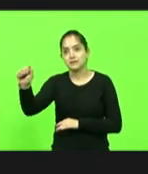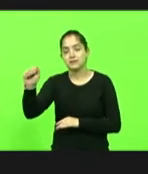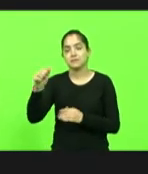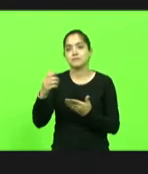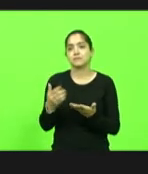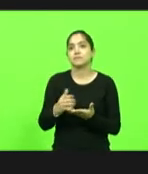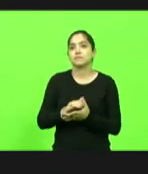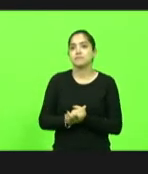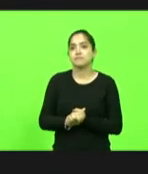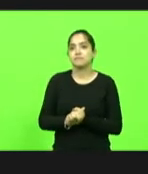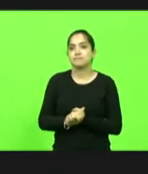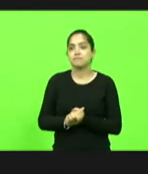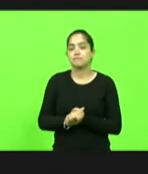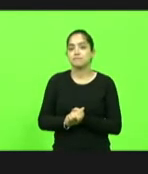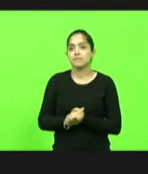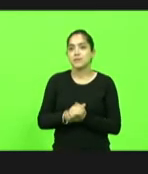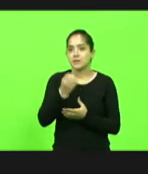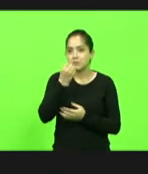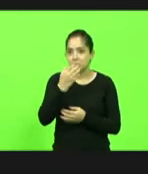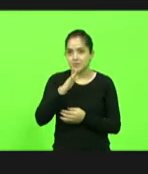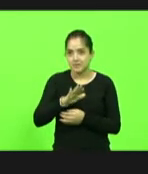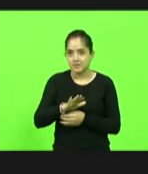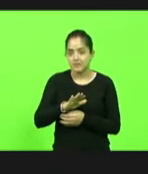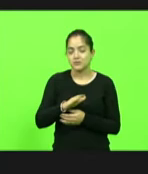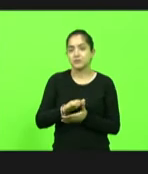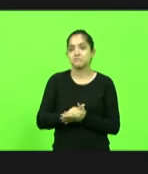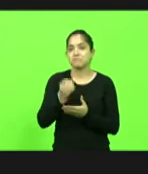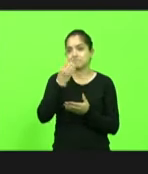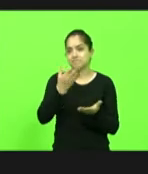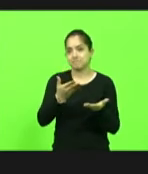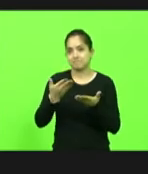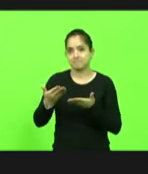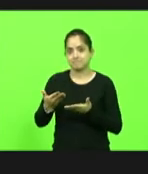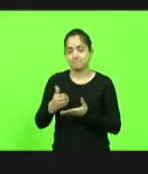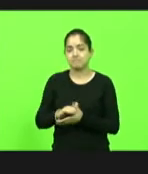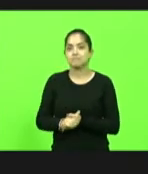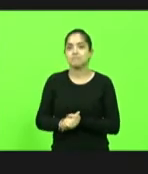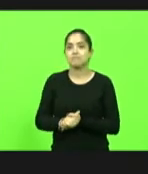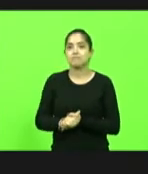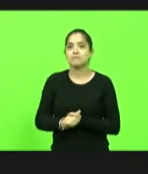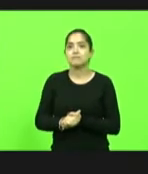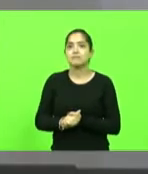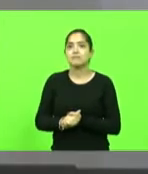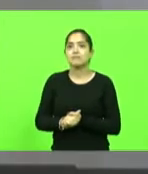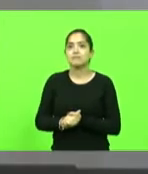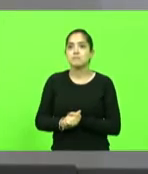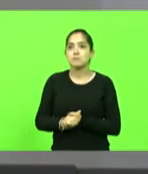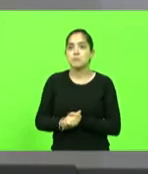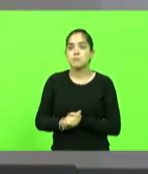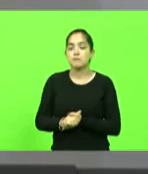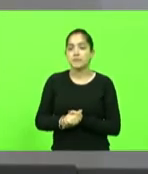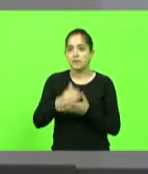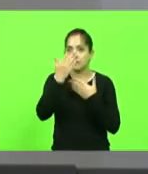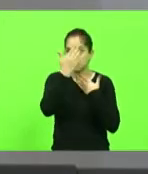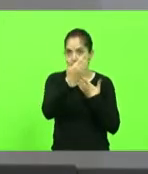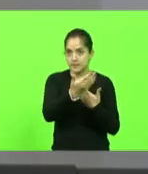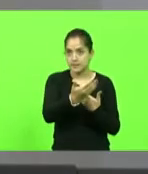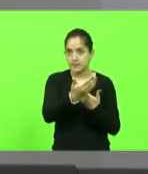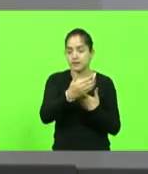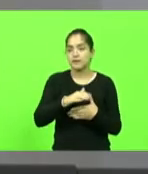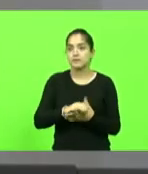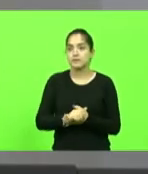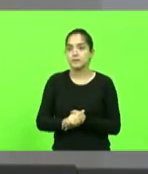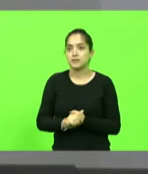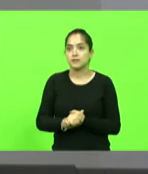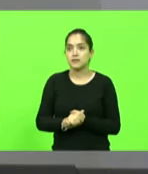participará da reunião. Obrigada, deputada. Boa tarde, Larissa. Seja bem-vinda também. Então, obrigada, Luciane.